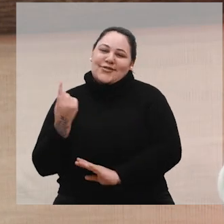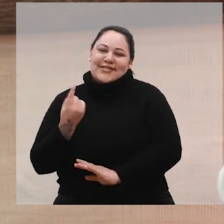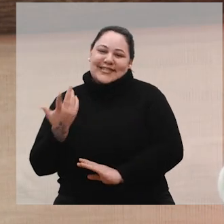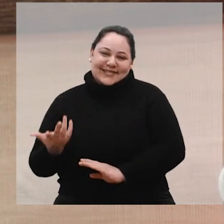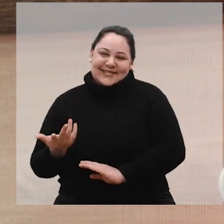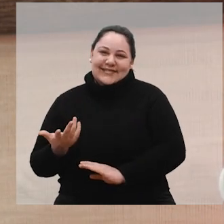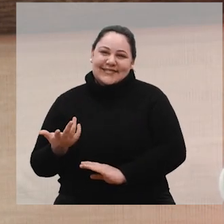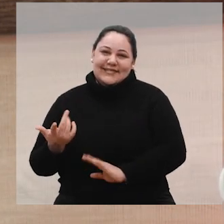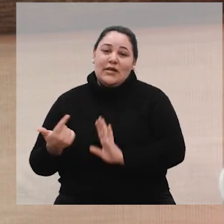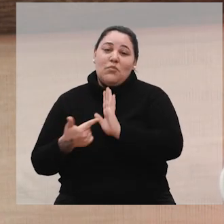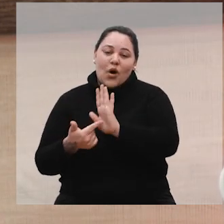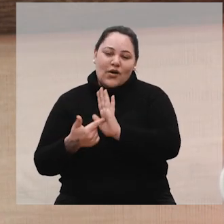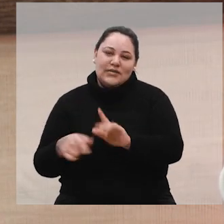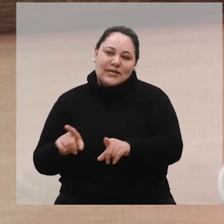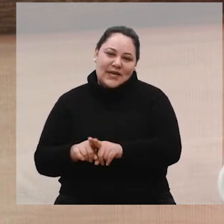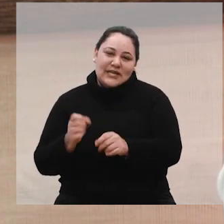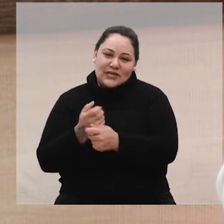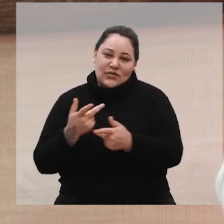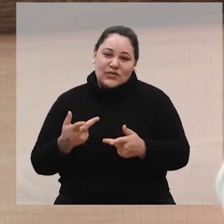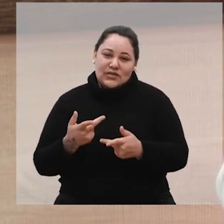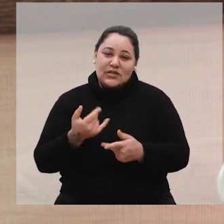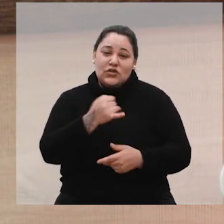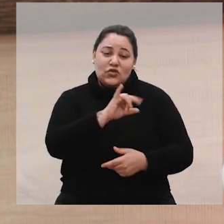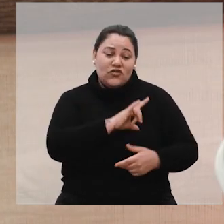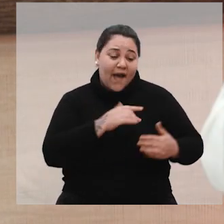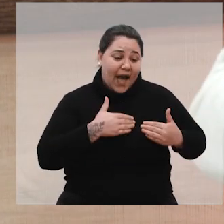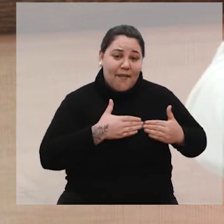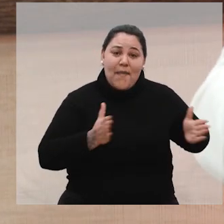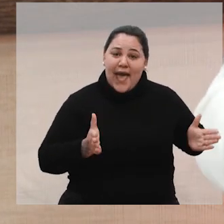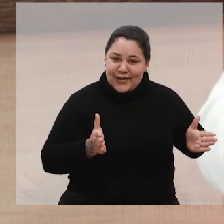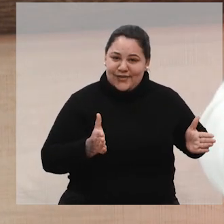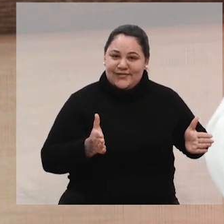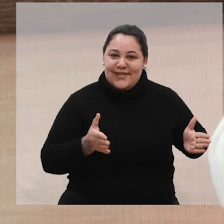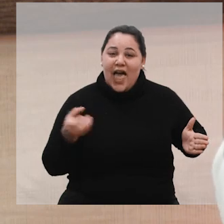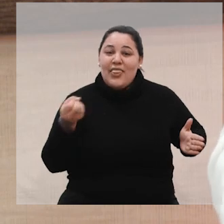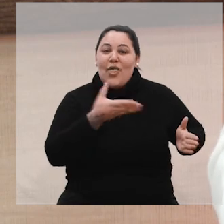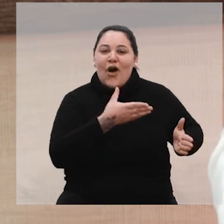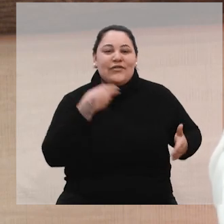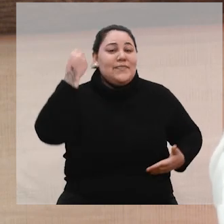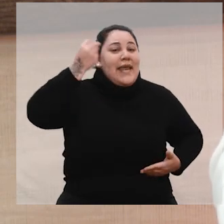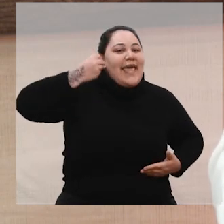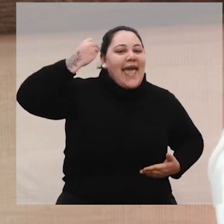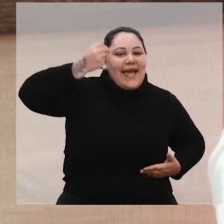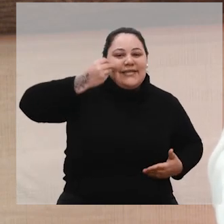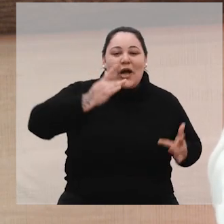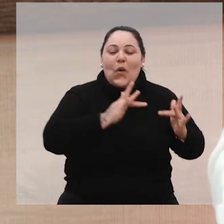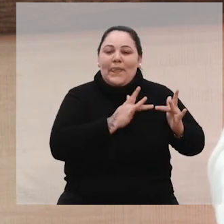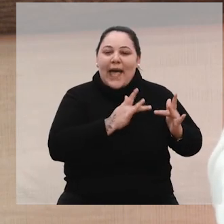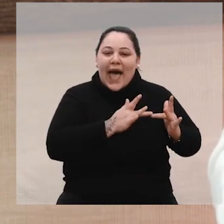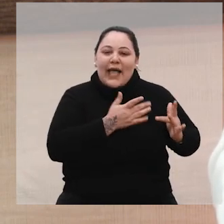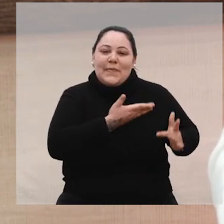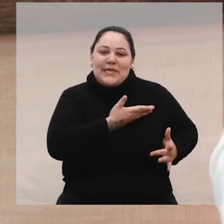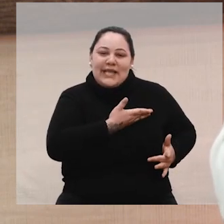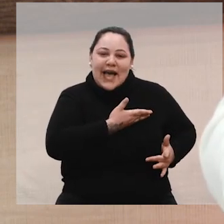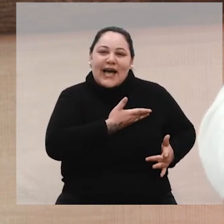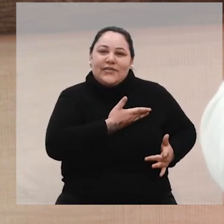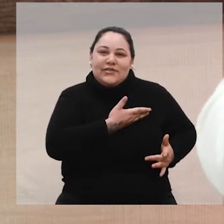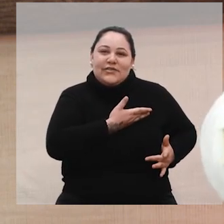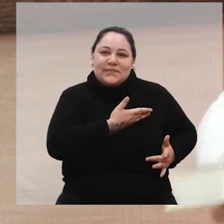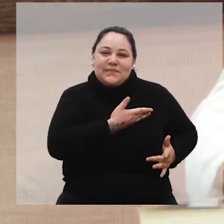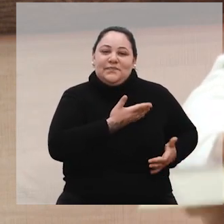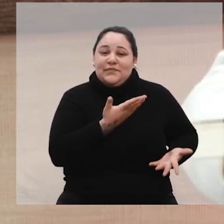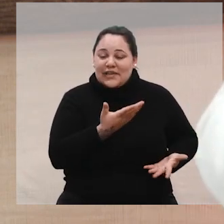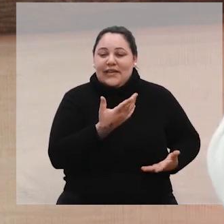fica sozinha. Então, também demonstra isso, que se tu estiveres aberto a novas experiências, também esse